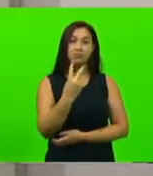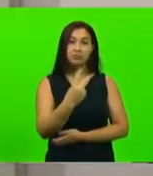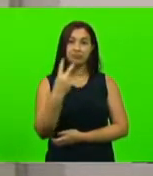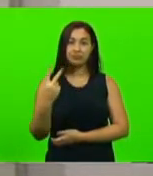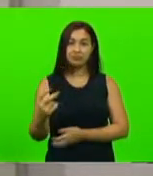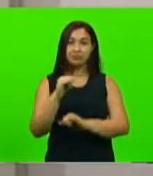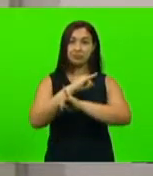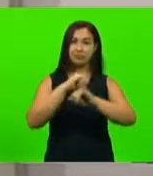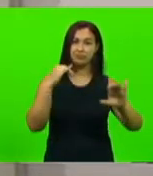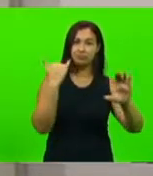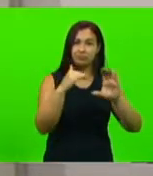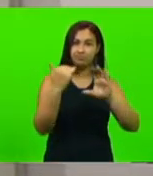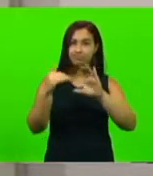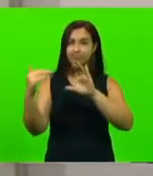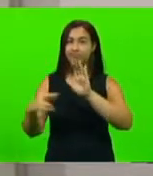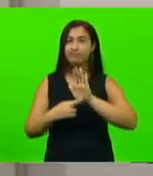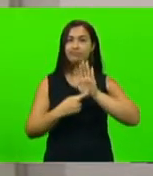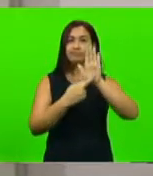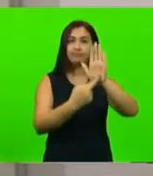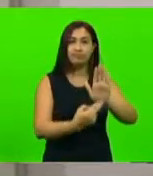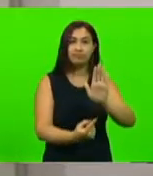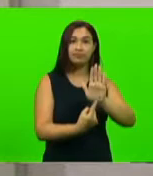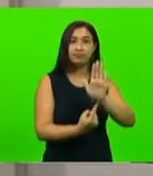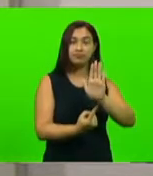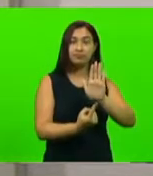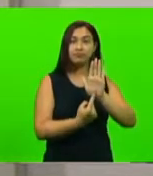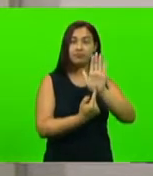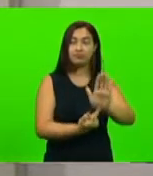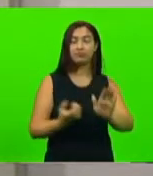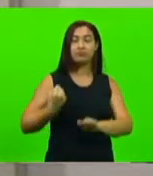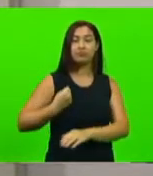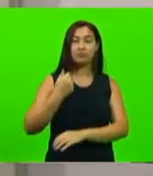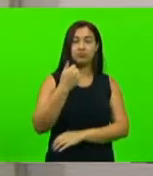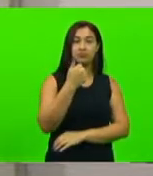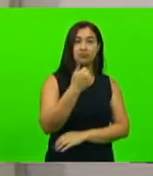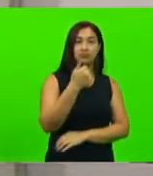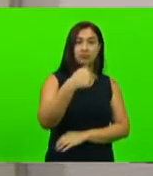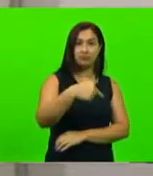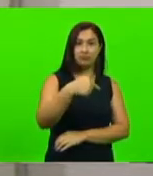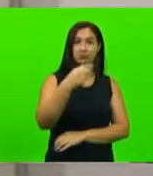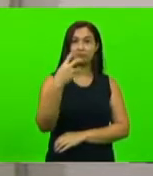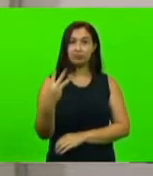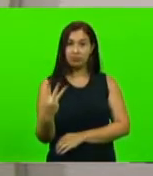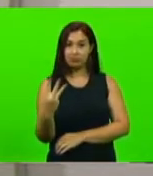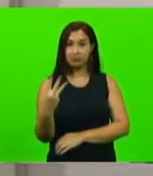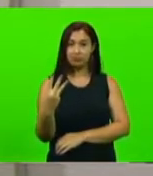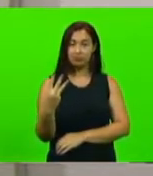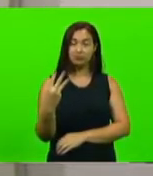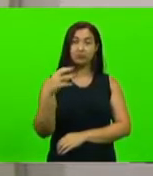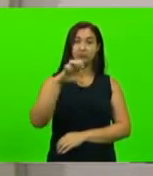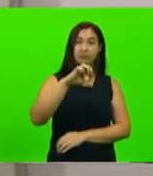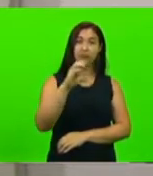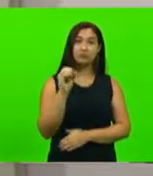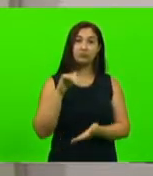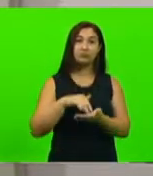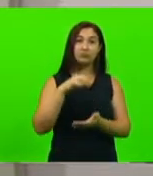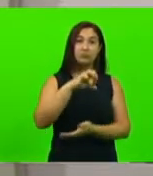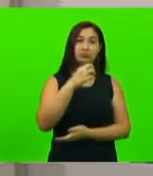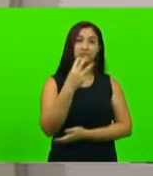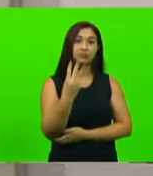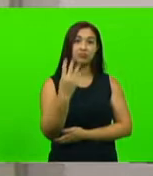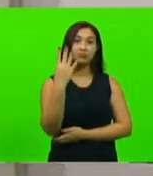que encaminhará aos destinatários as indicações números 73 e 90 a